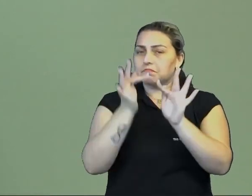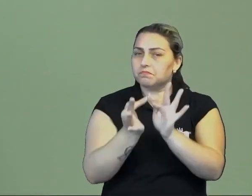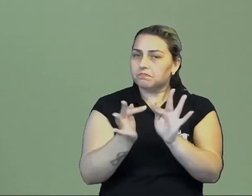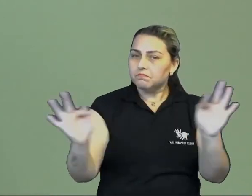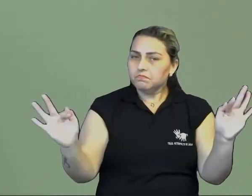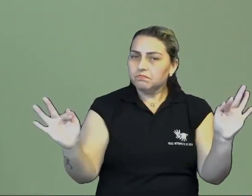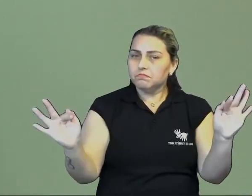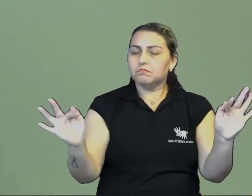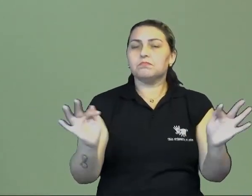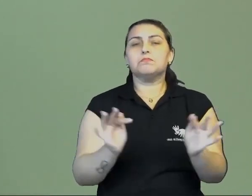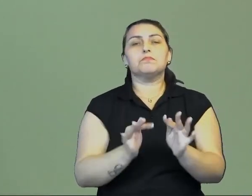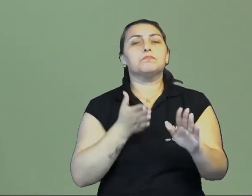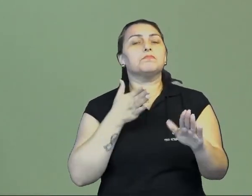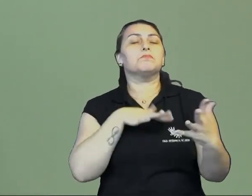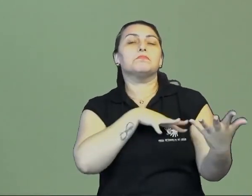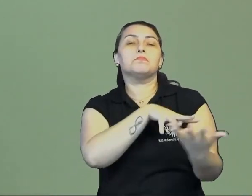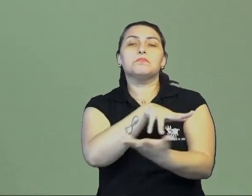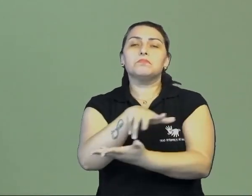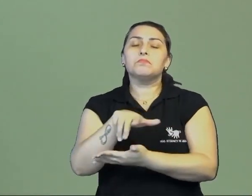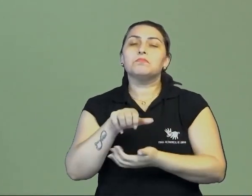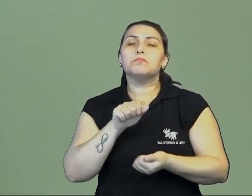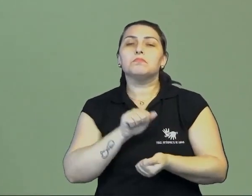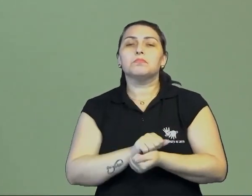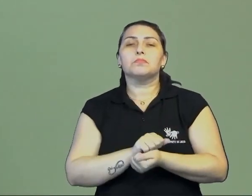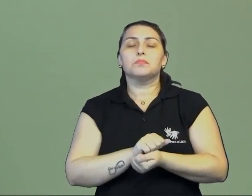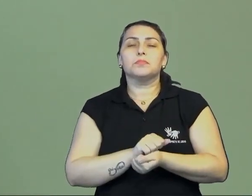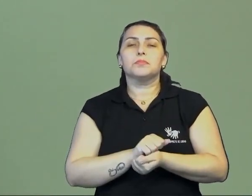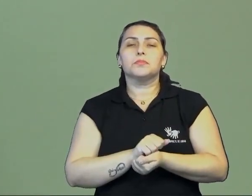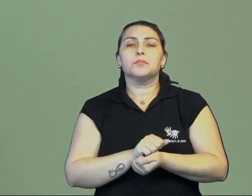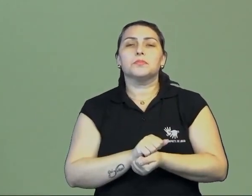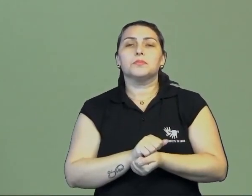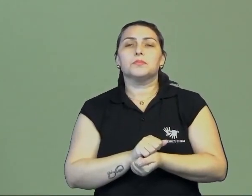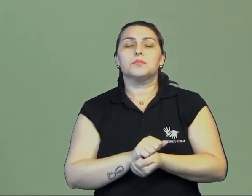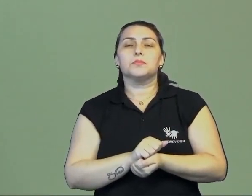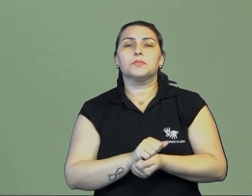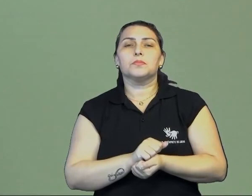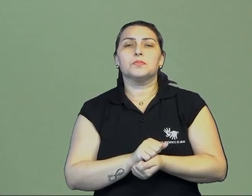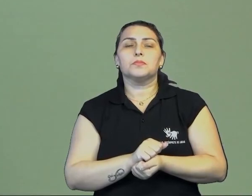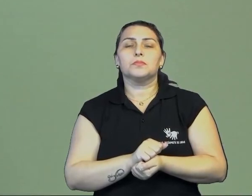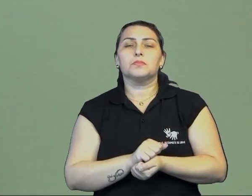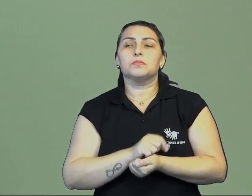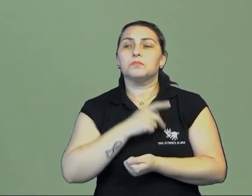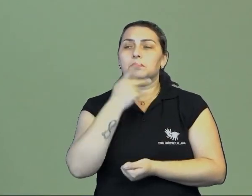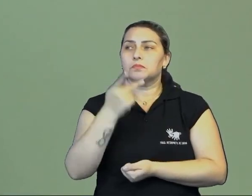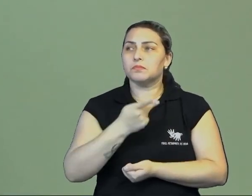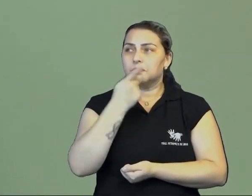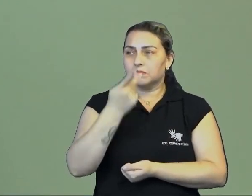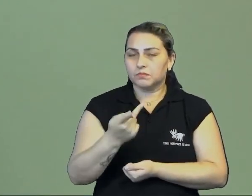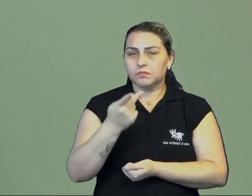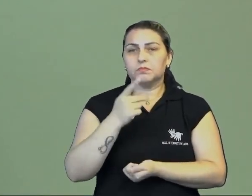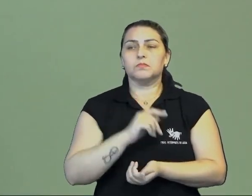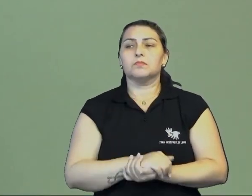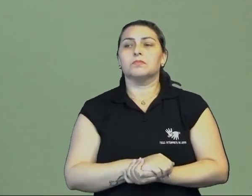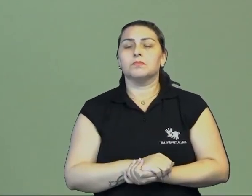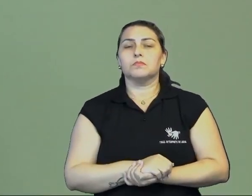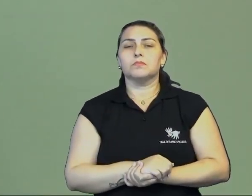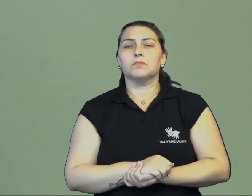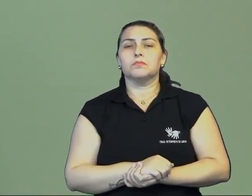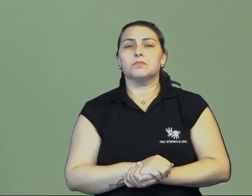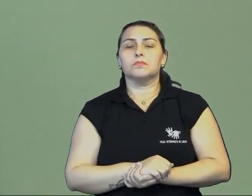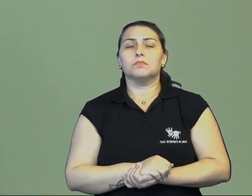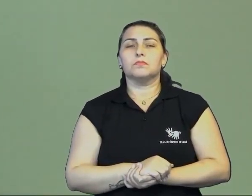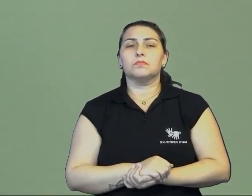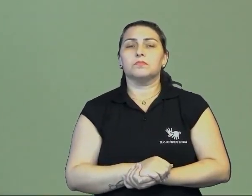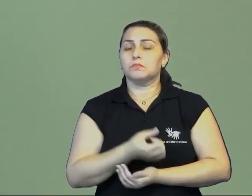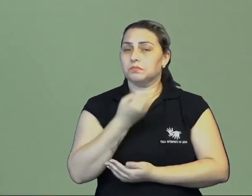dele, né? Ele entrou no mundo aí como algo maquiavélico, né? Quando você fala a questão maquiavélica, você atribui a